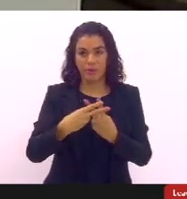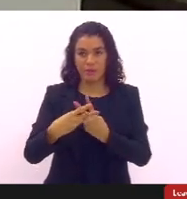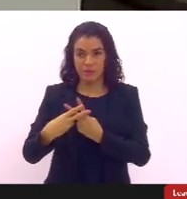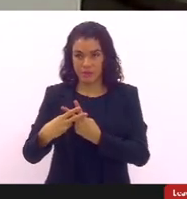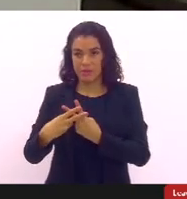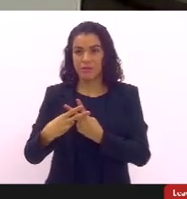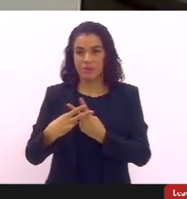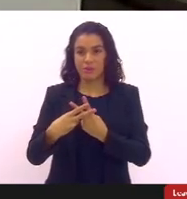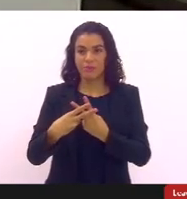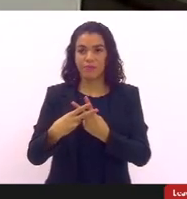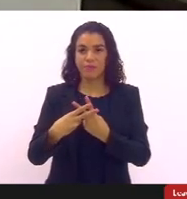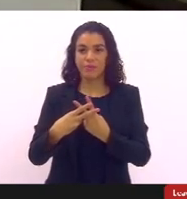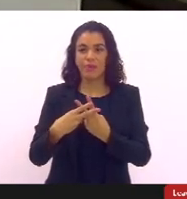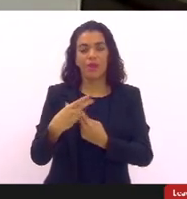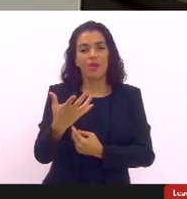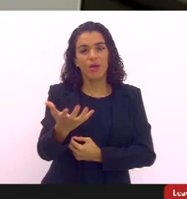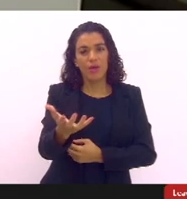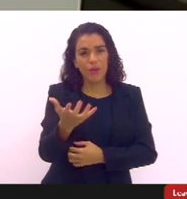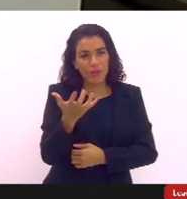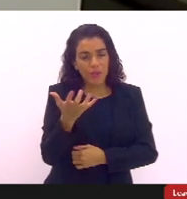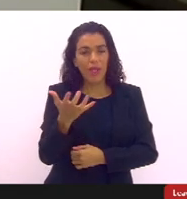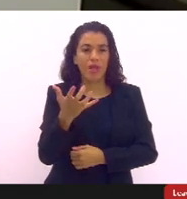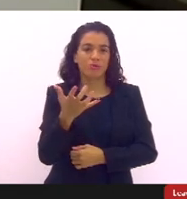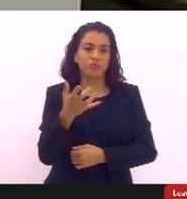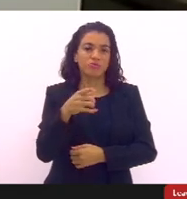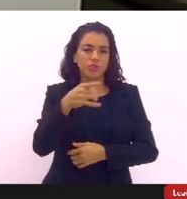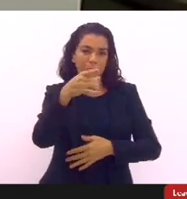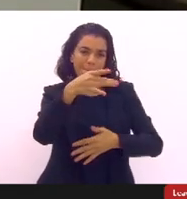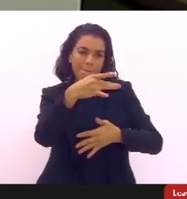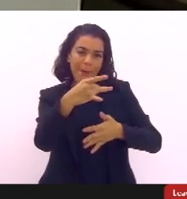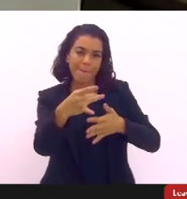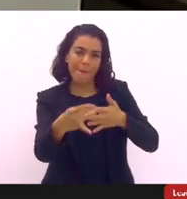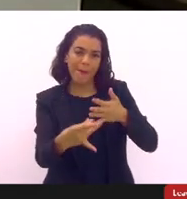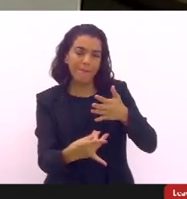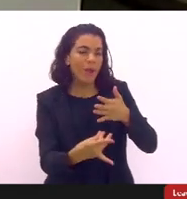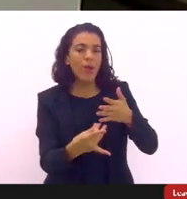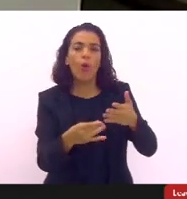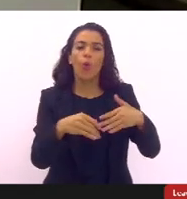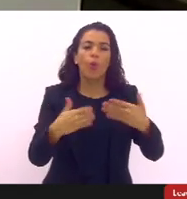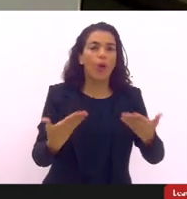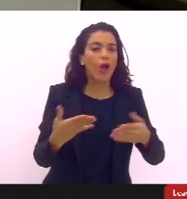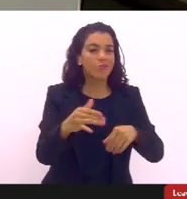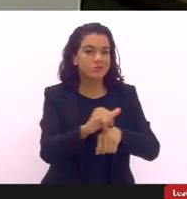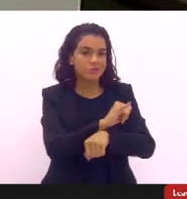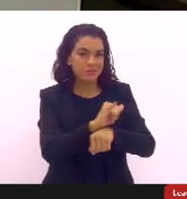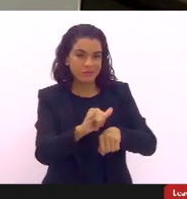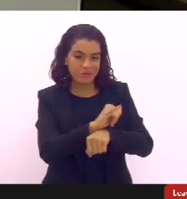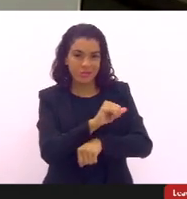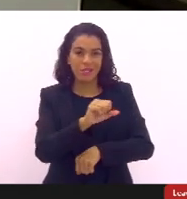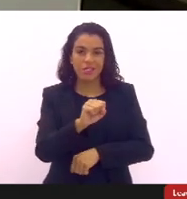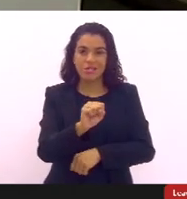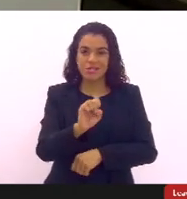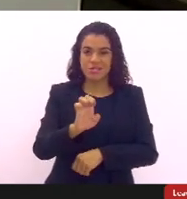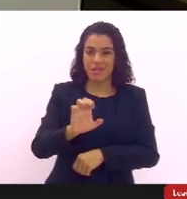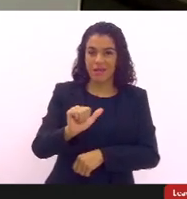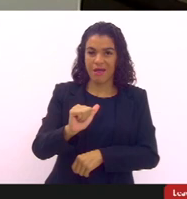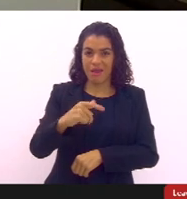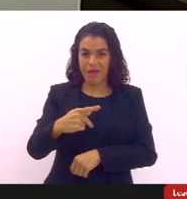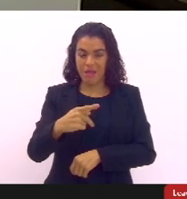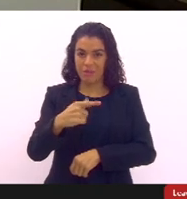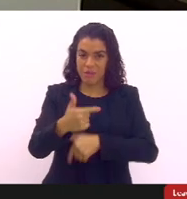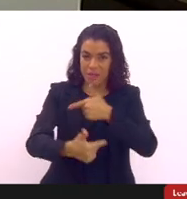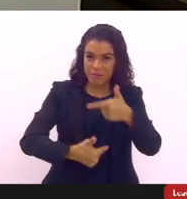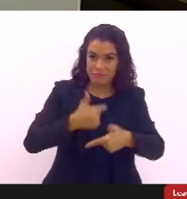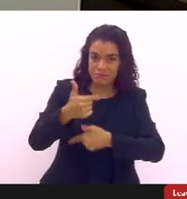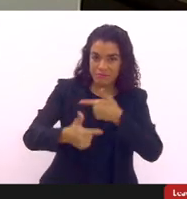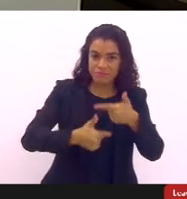E aí eu queria exatamente que o senhor abordasse quais são as estratégias que a SEAP está desenvolvendo, como se situa